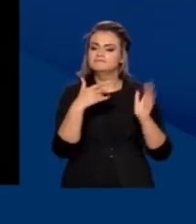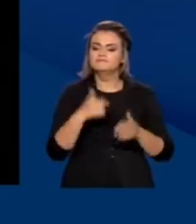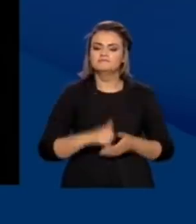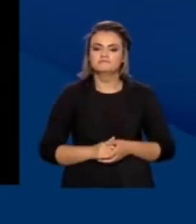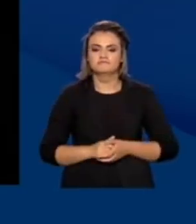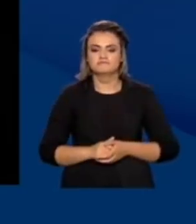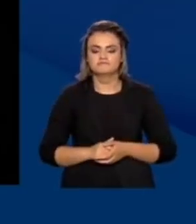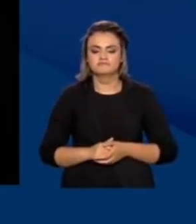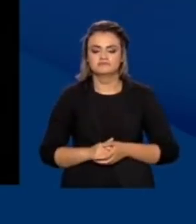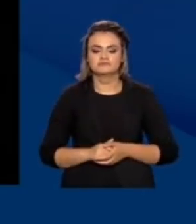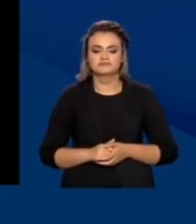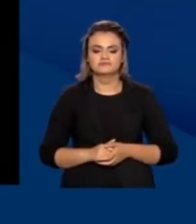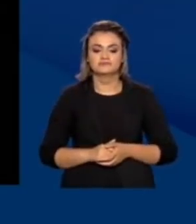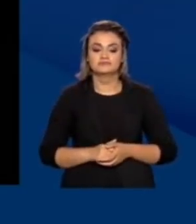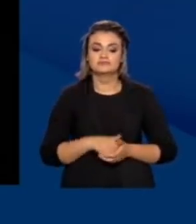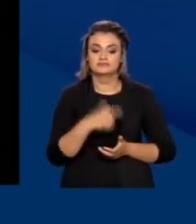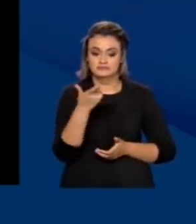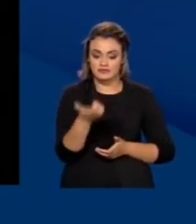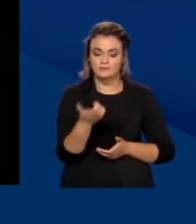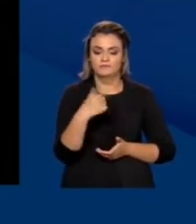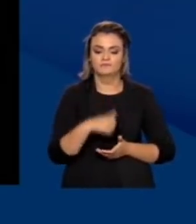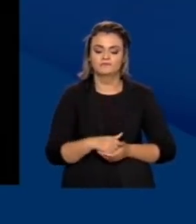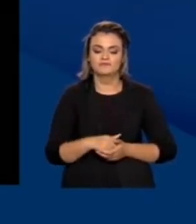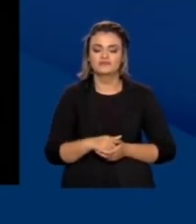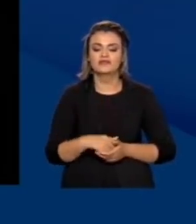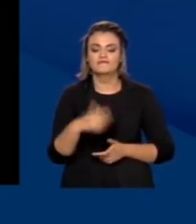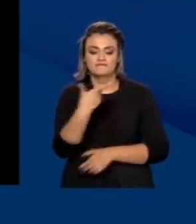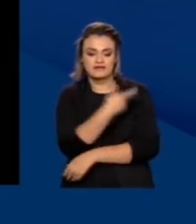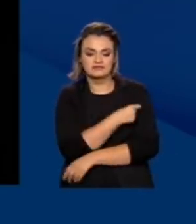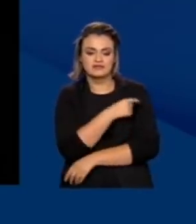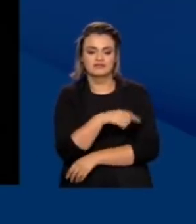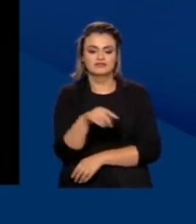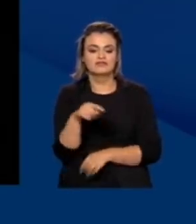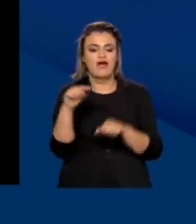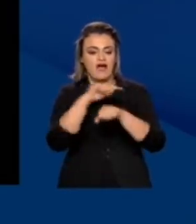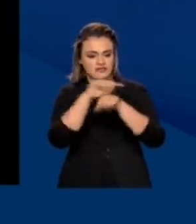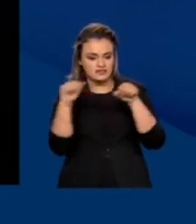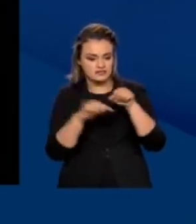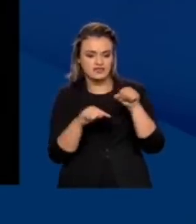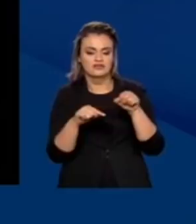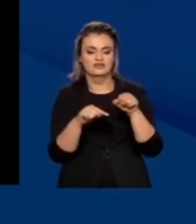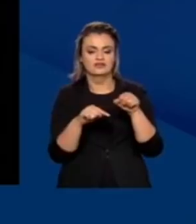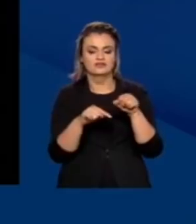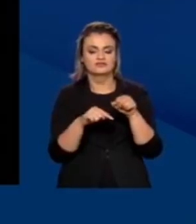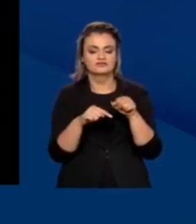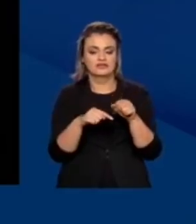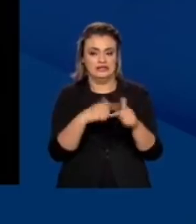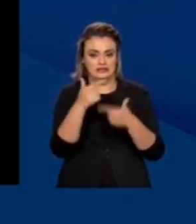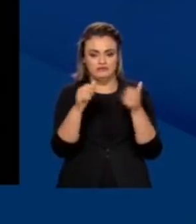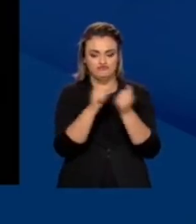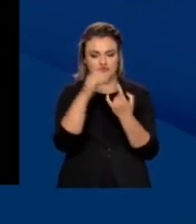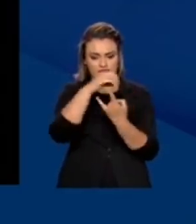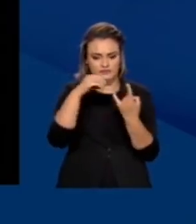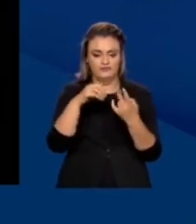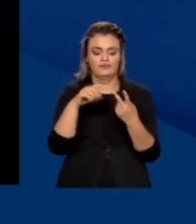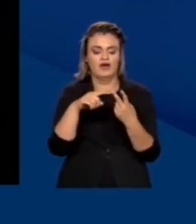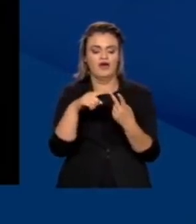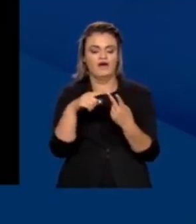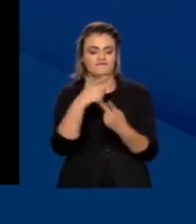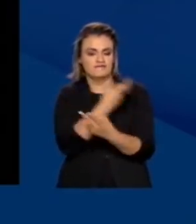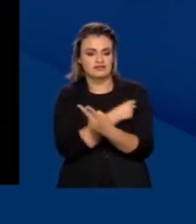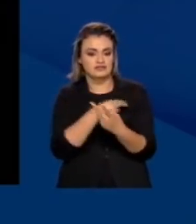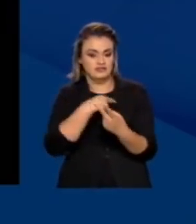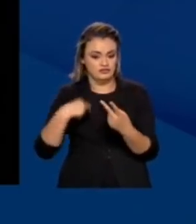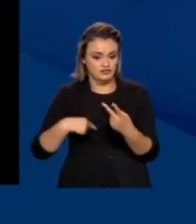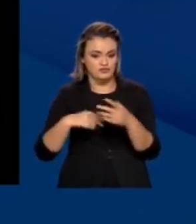favor. Então, nós temos ali, a AstraZeneca Oxford é representada pela Fiocruz, a Coronavac